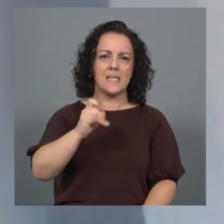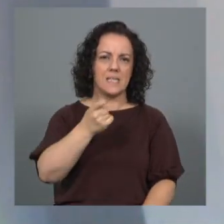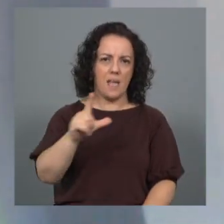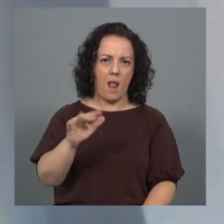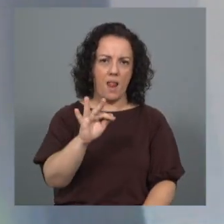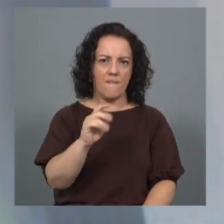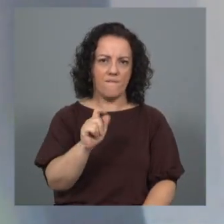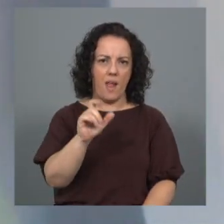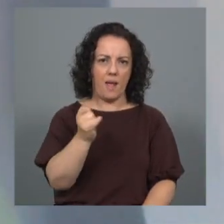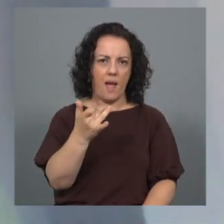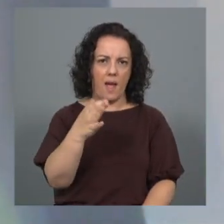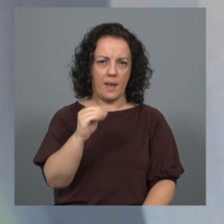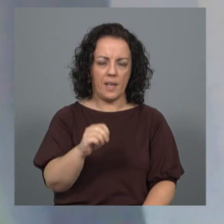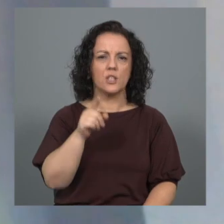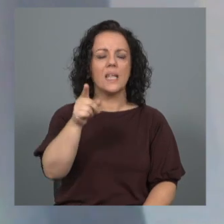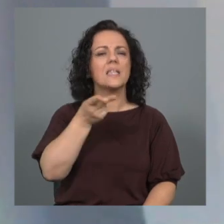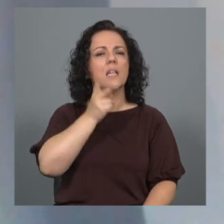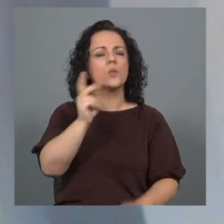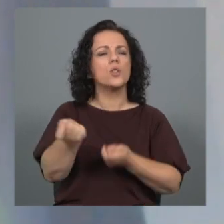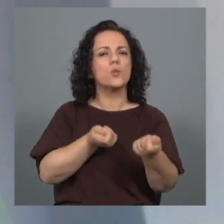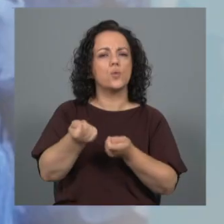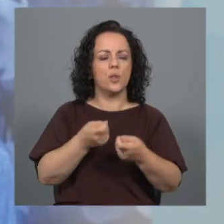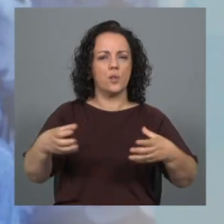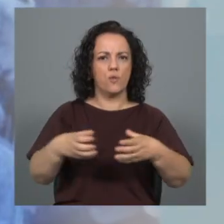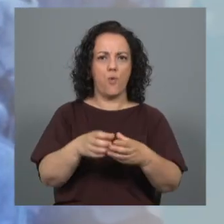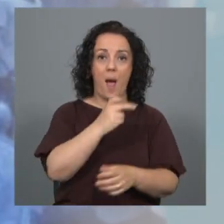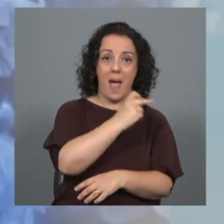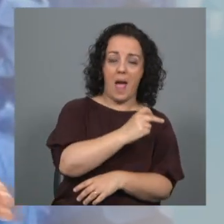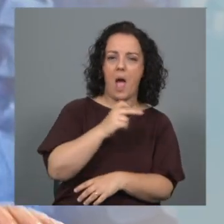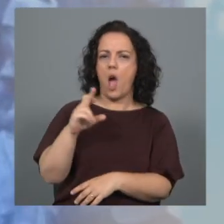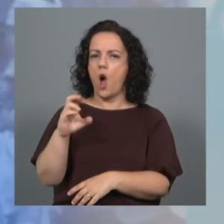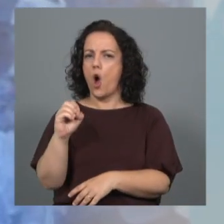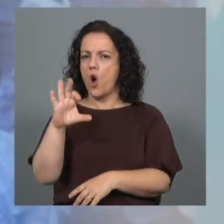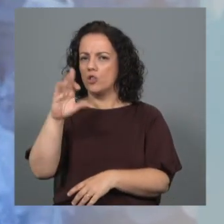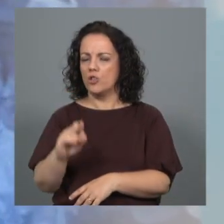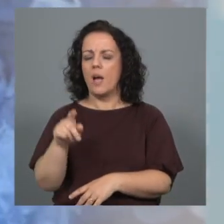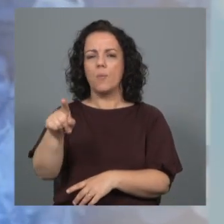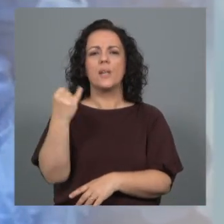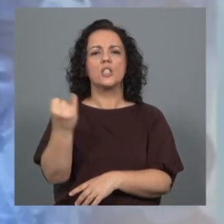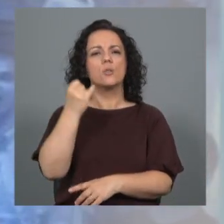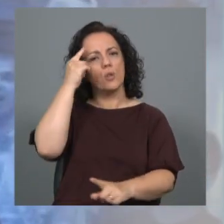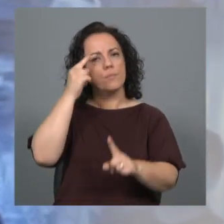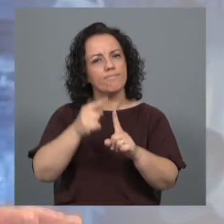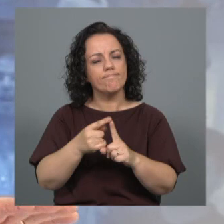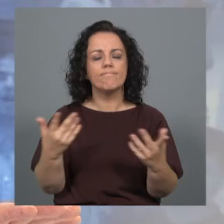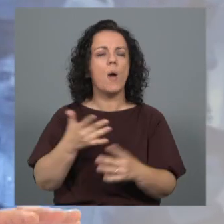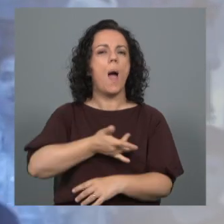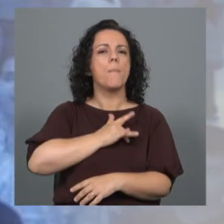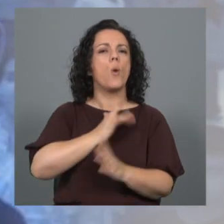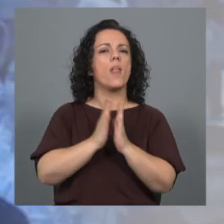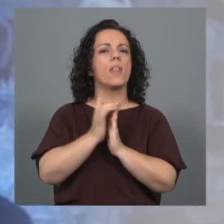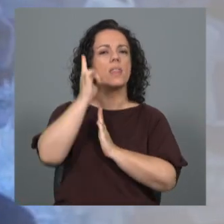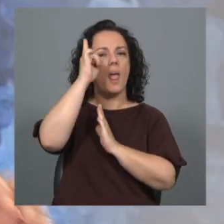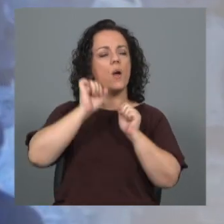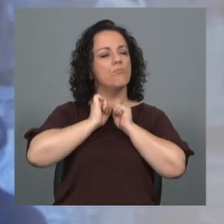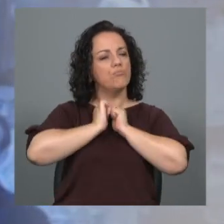executivo de A Rocha, uma organização dedicada à proclamação do amor de Deus por toda a criação, através de projetos